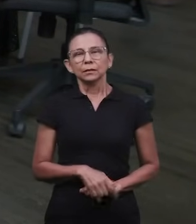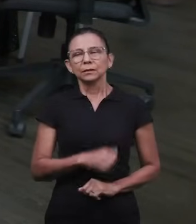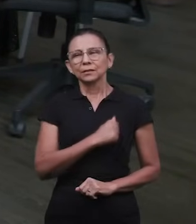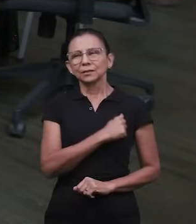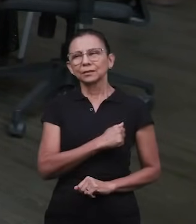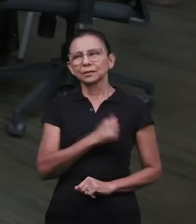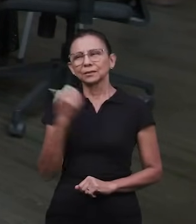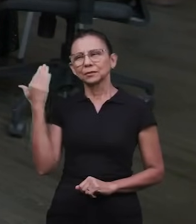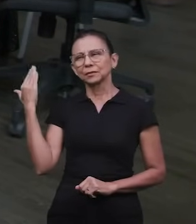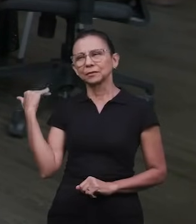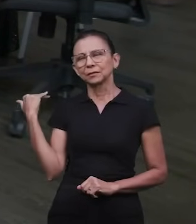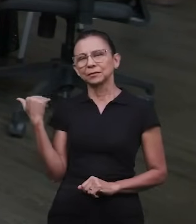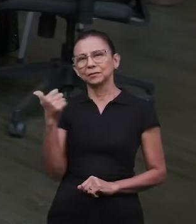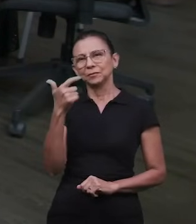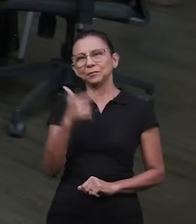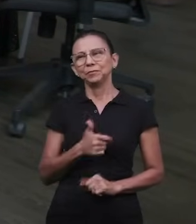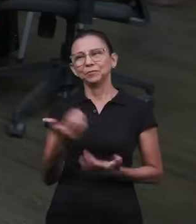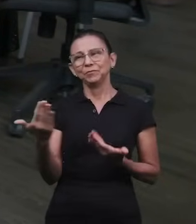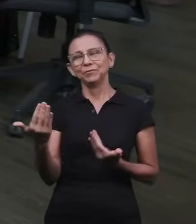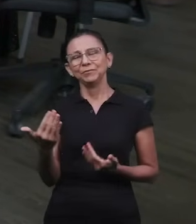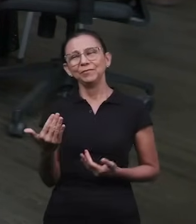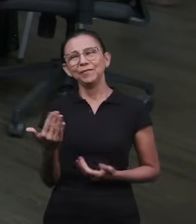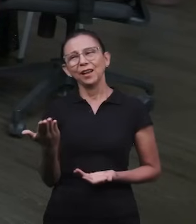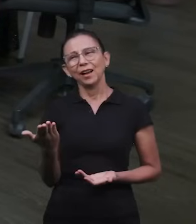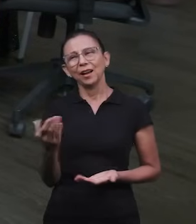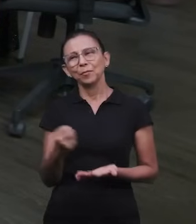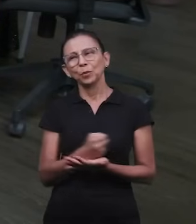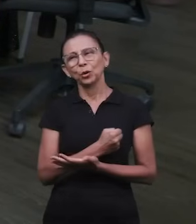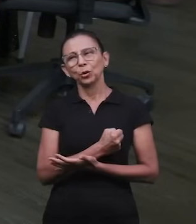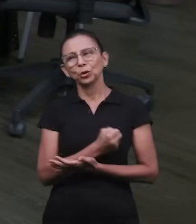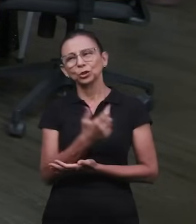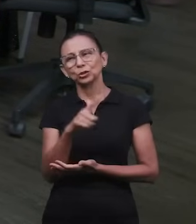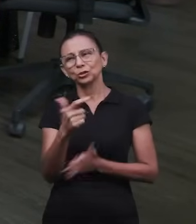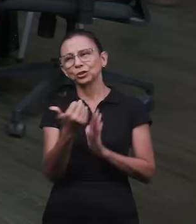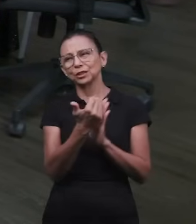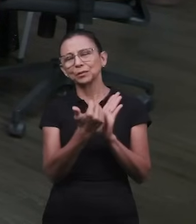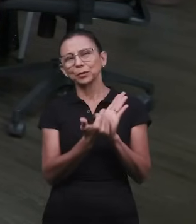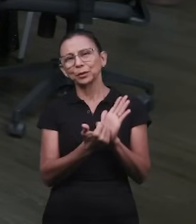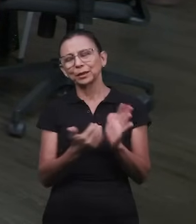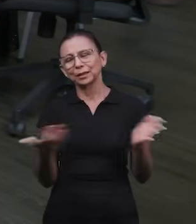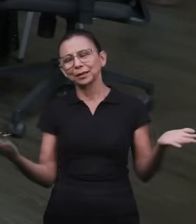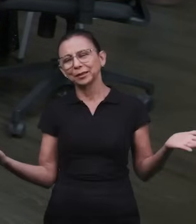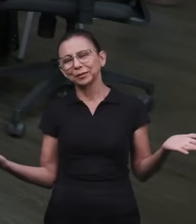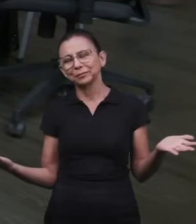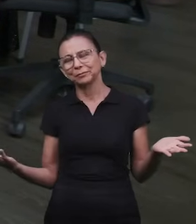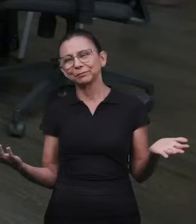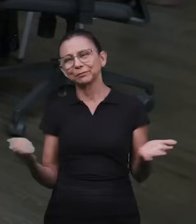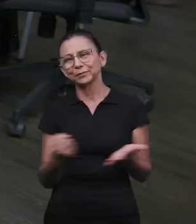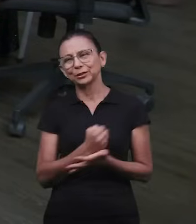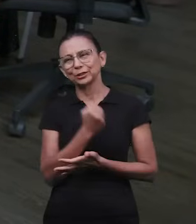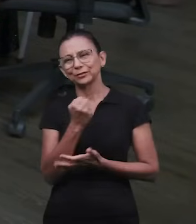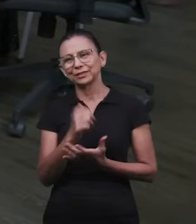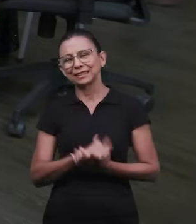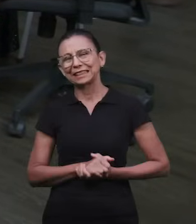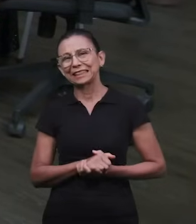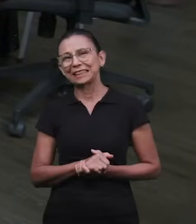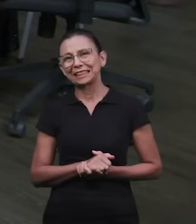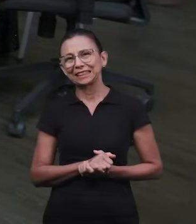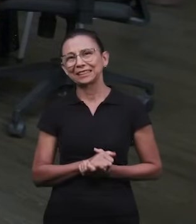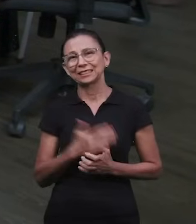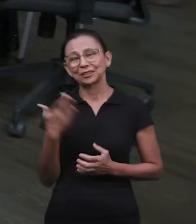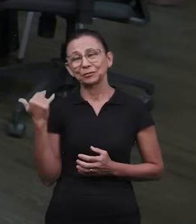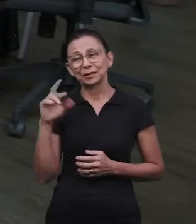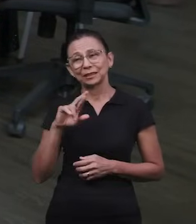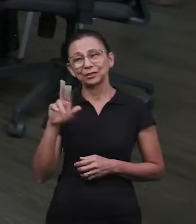de João para cá é que naquela época não tinha esse programa. Se tivesse, a gente ia... A gente não tinha essa colher de chá, né? Não teve, não. Nós tivemos que encarar